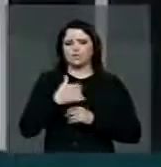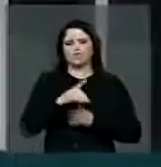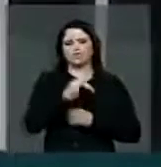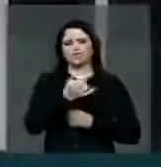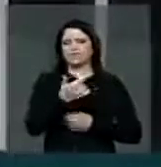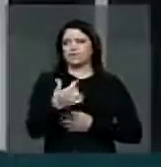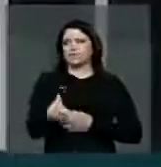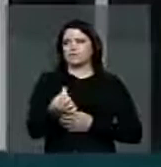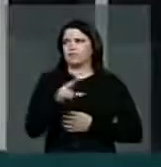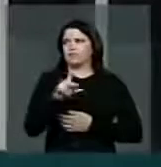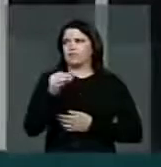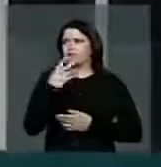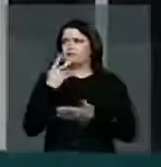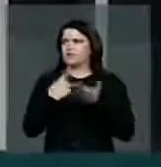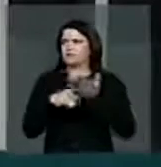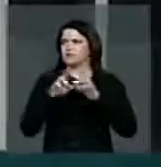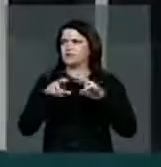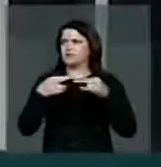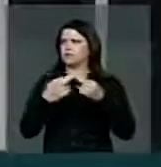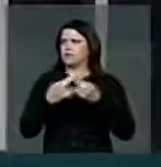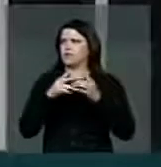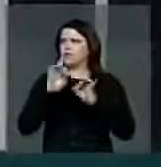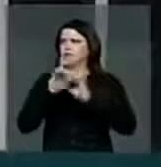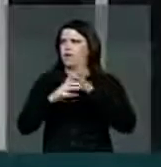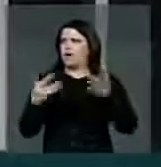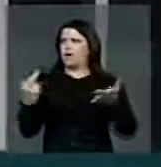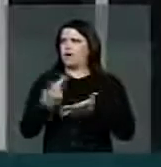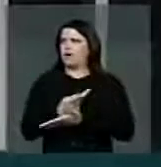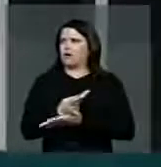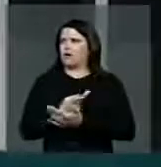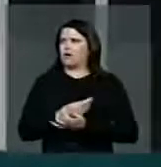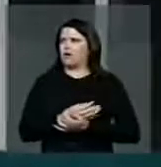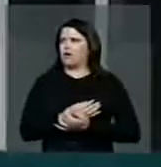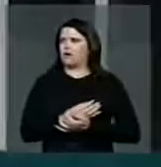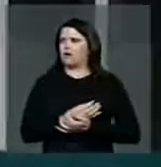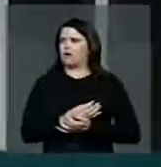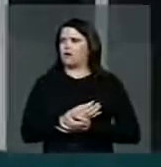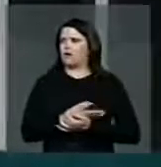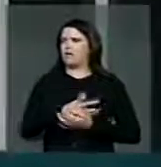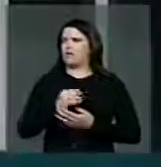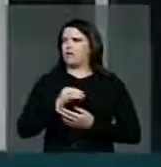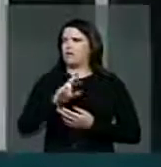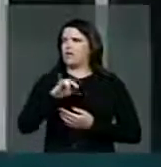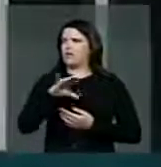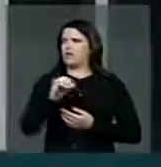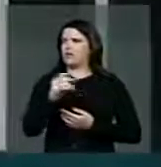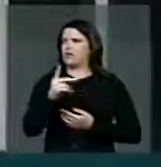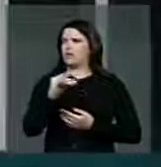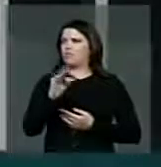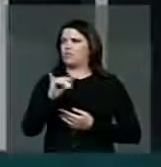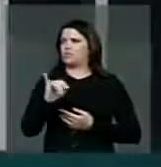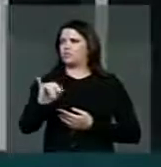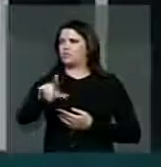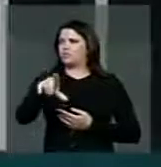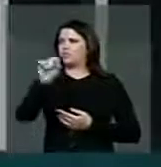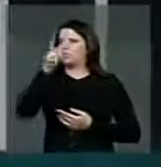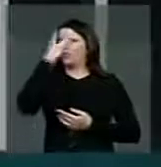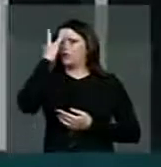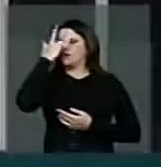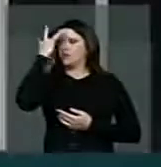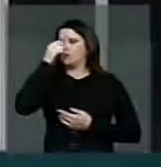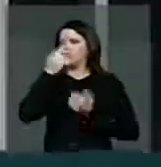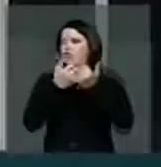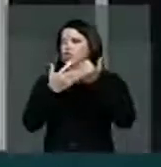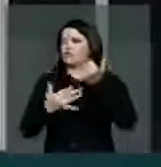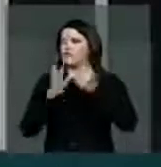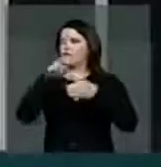26, em solenidade ocorrida no Hotel Rio Poti, foi eleita por aclamação a